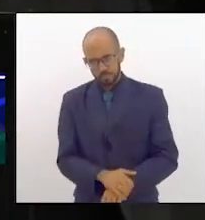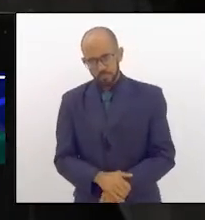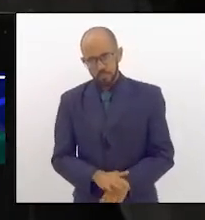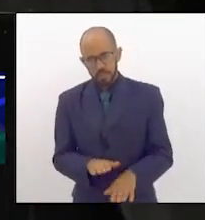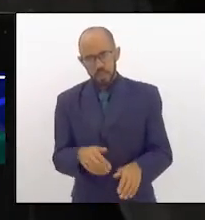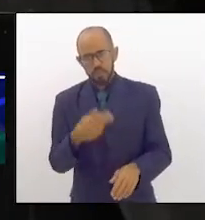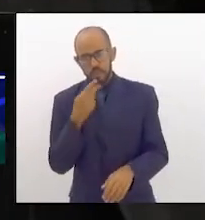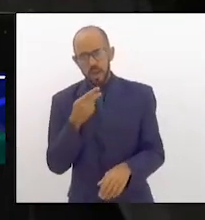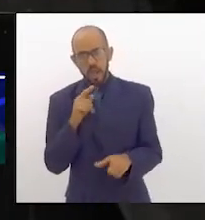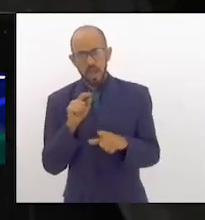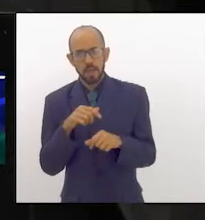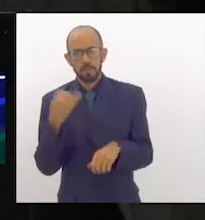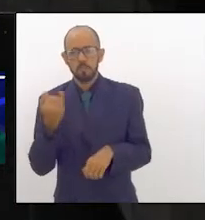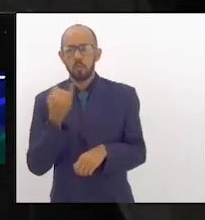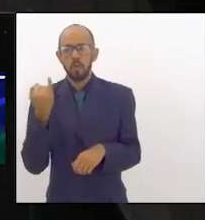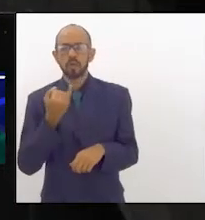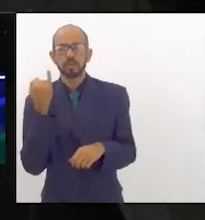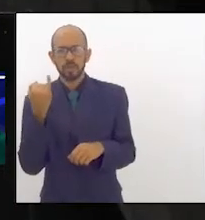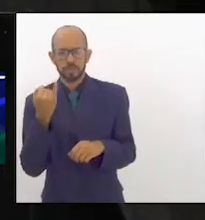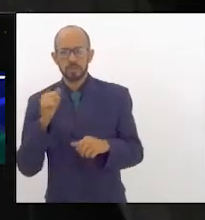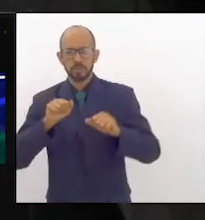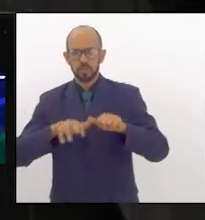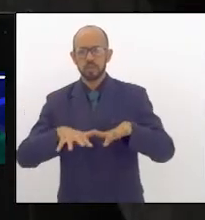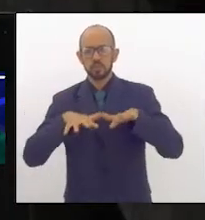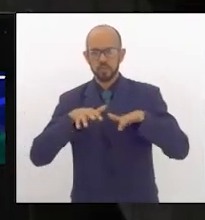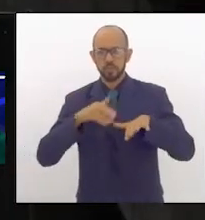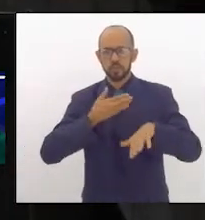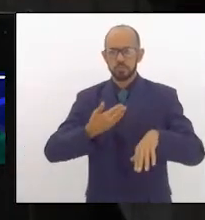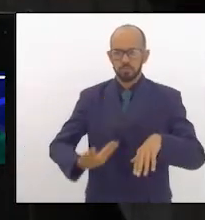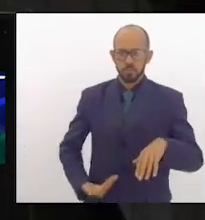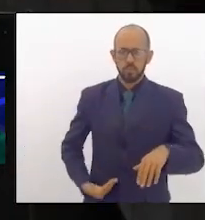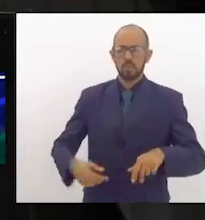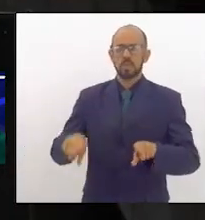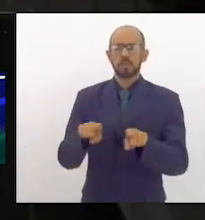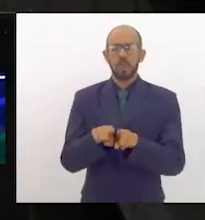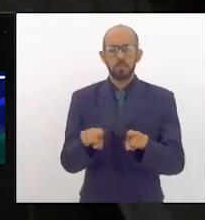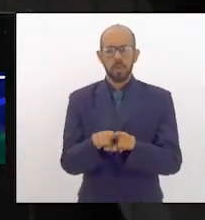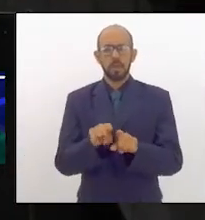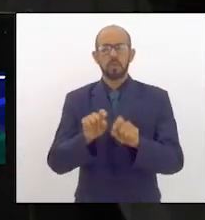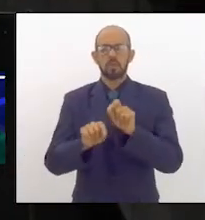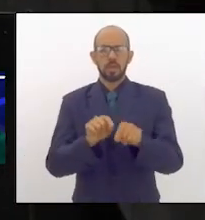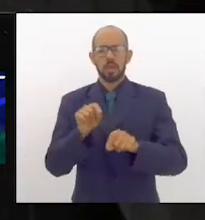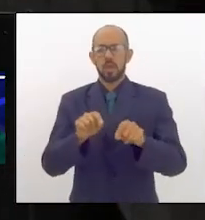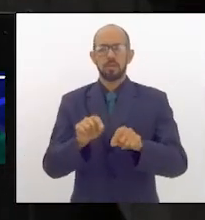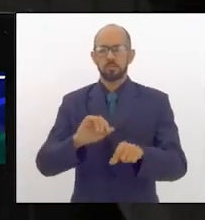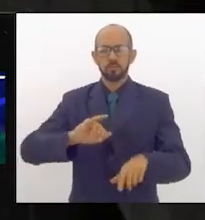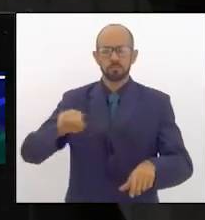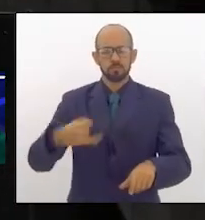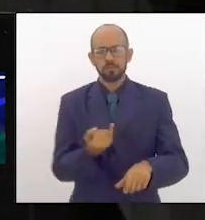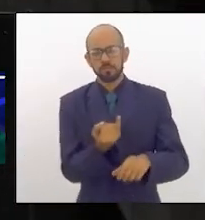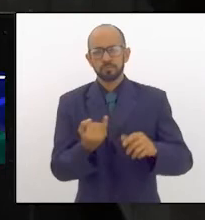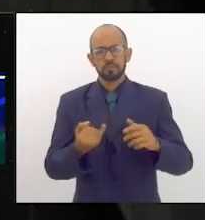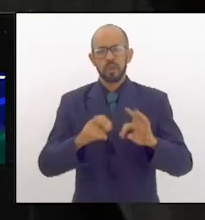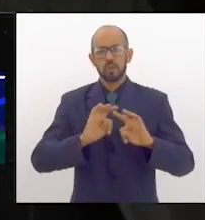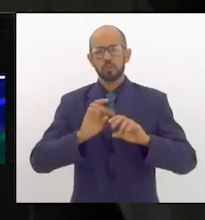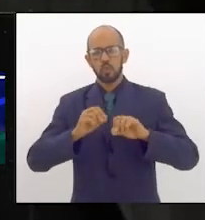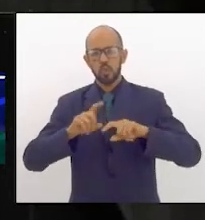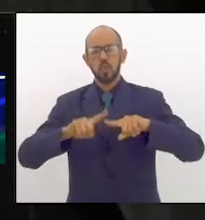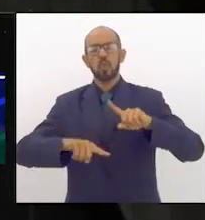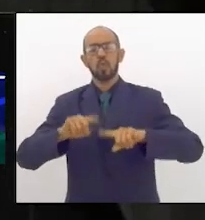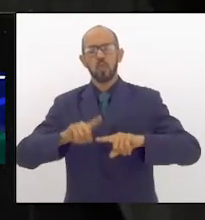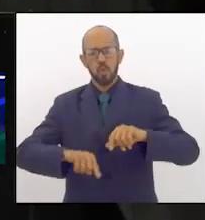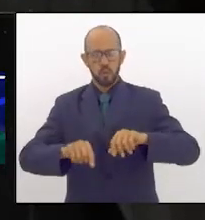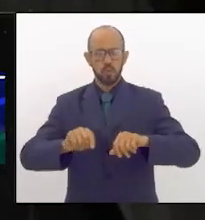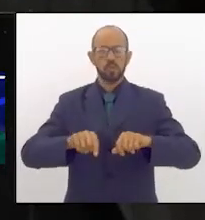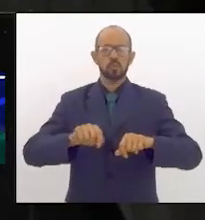a importância desta audiência pública destaca a importância de que a gente possa aproveitar os insumos os elementos